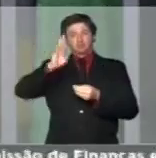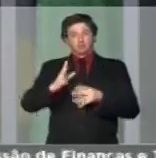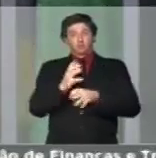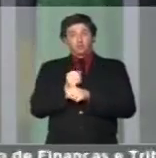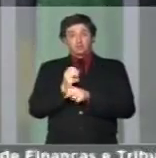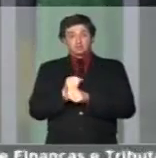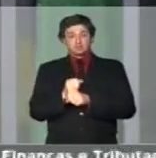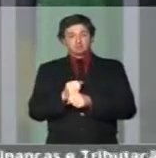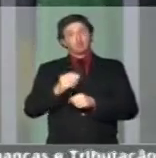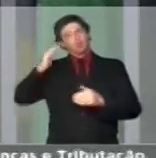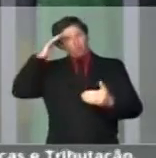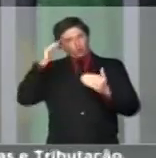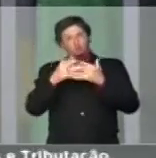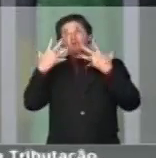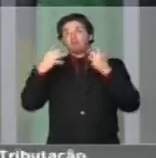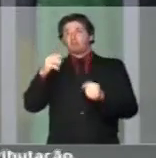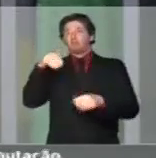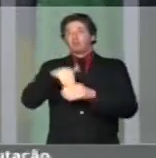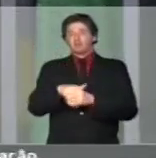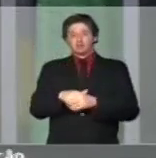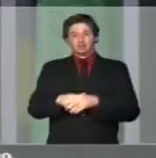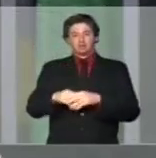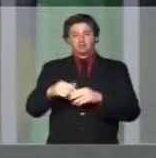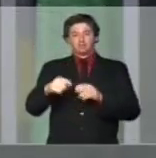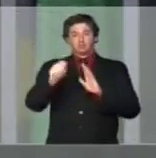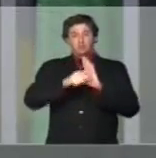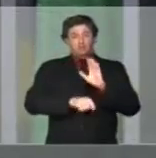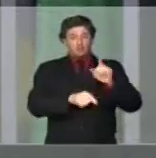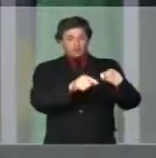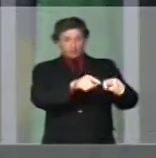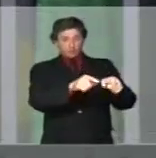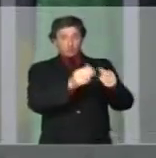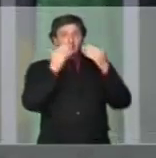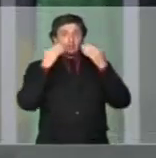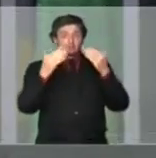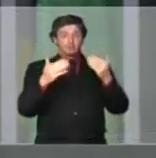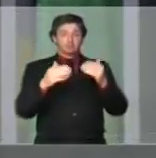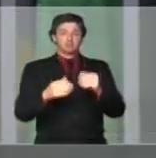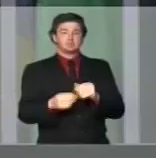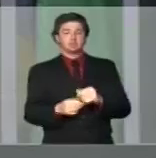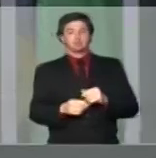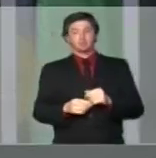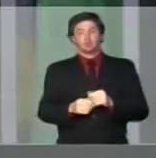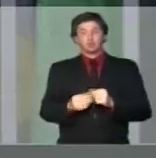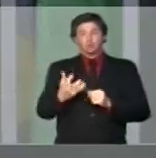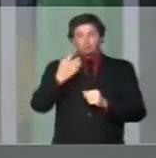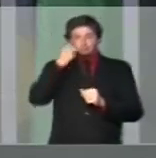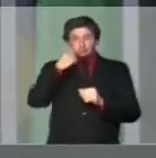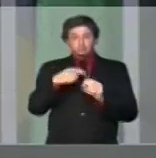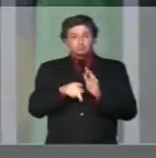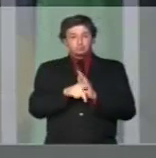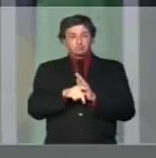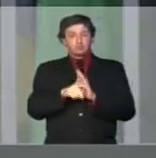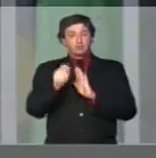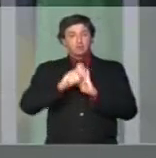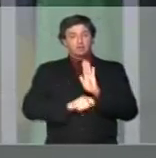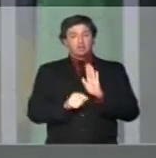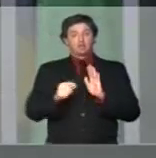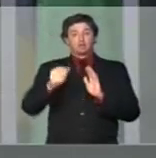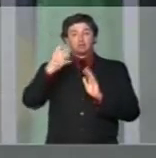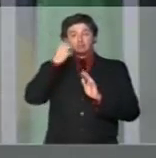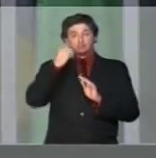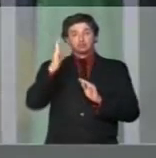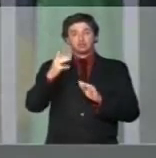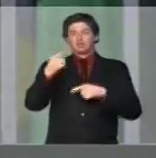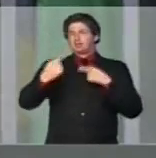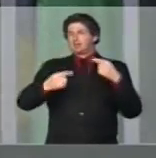orçamento, concordamos de votar. O relator apresentou o relatório de receitas, e o relatório de receita, depois